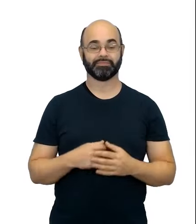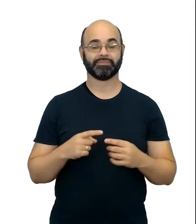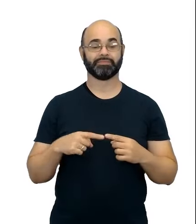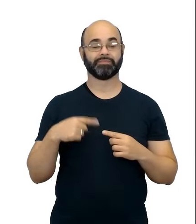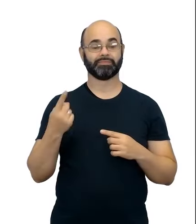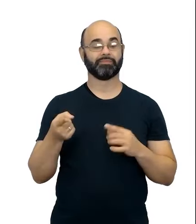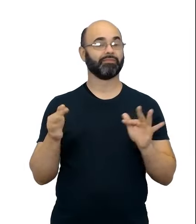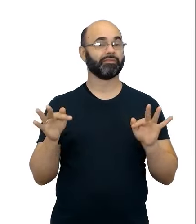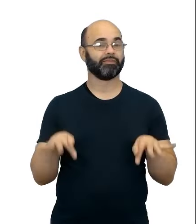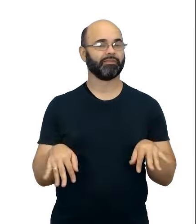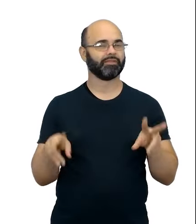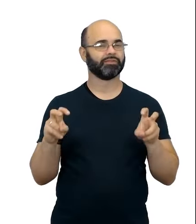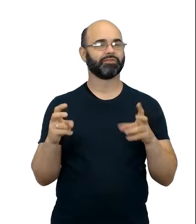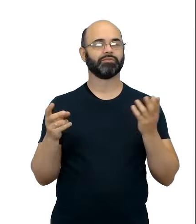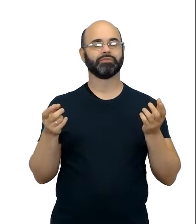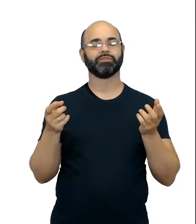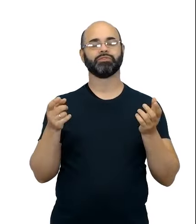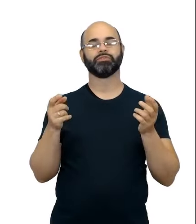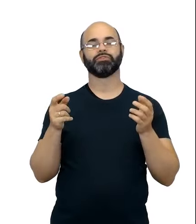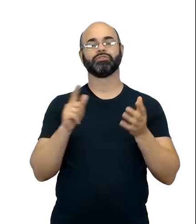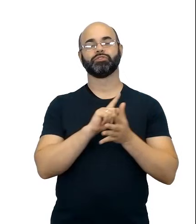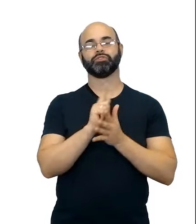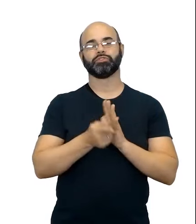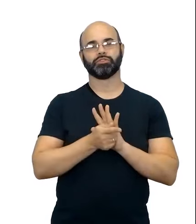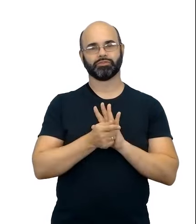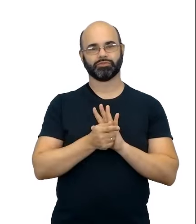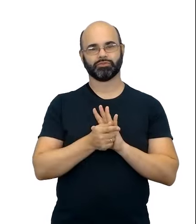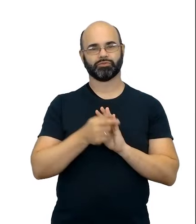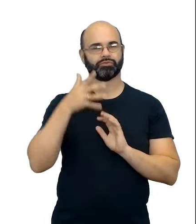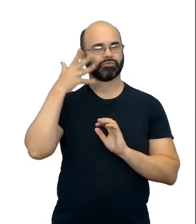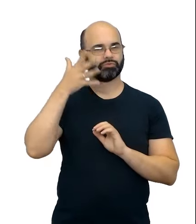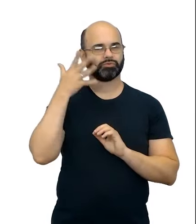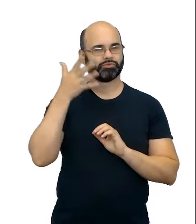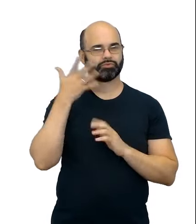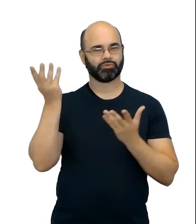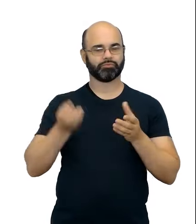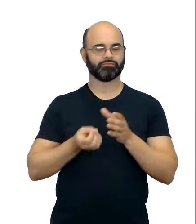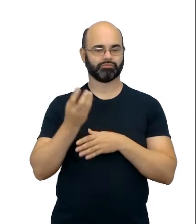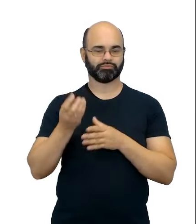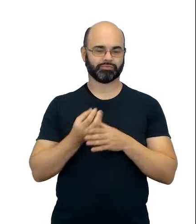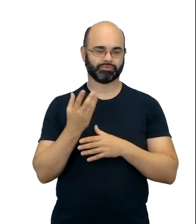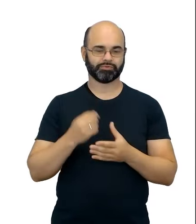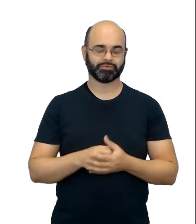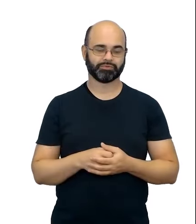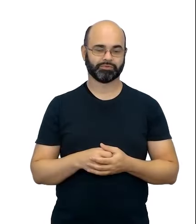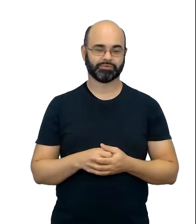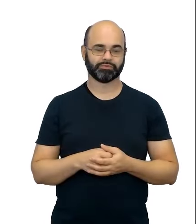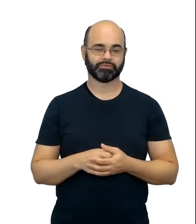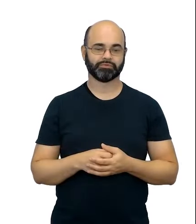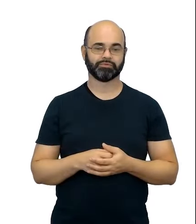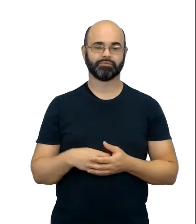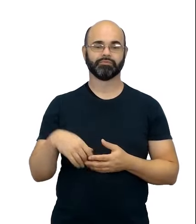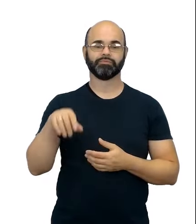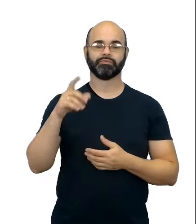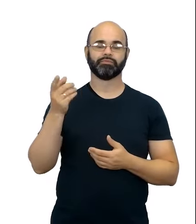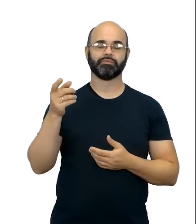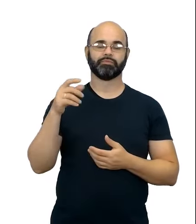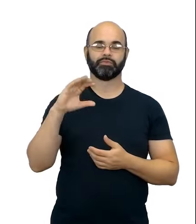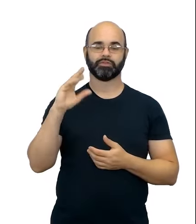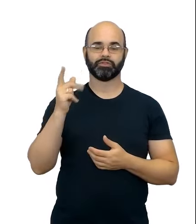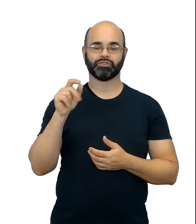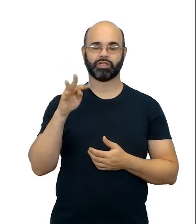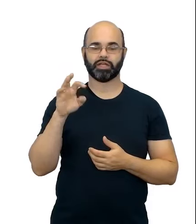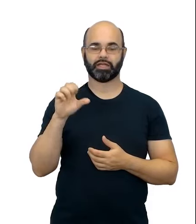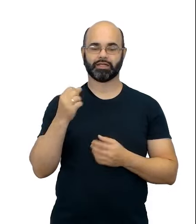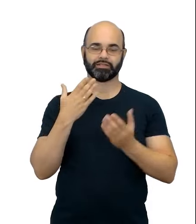gêneros discursivos constantemente, chats, páginas, tweets, posts, zines, fanclips, etc. e